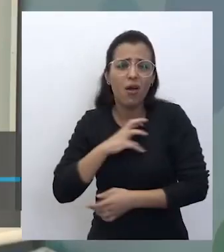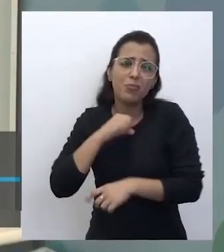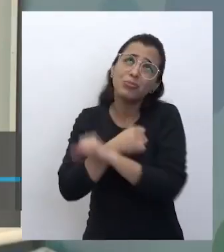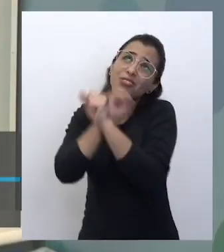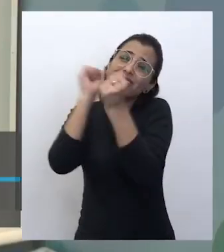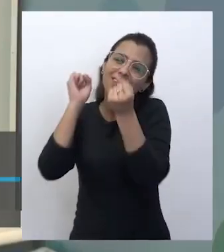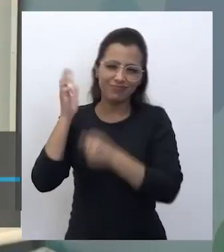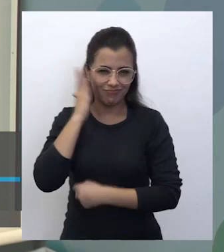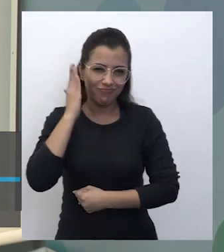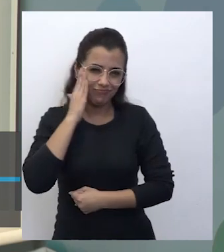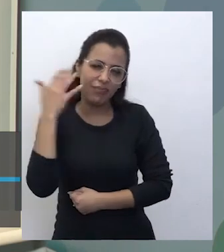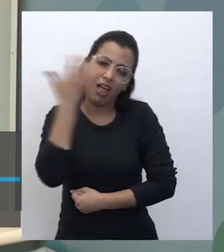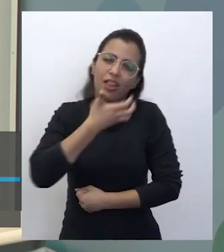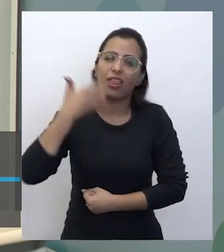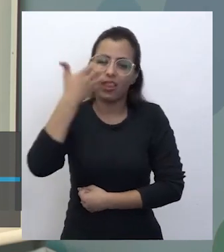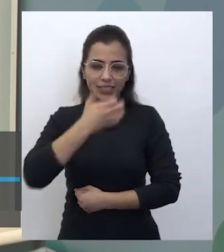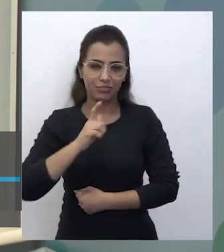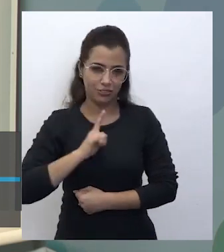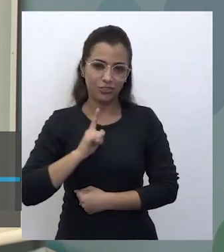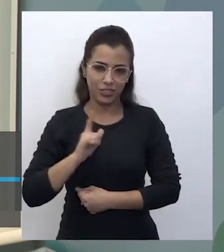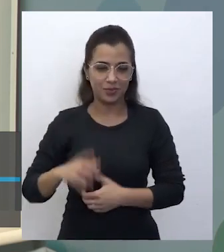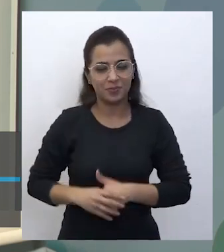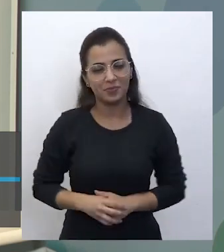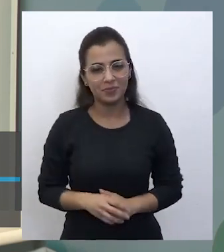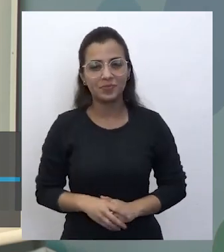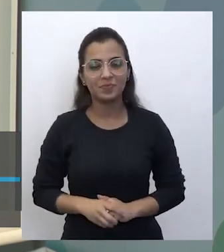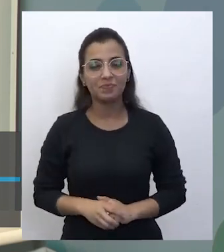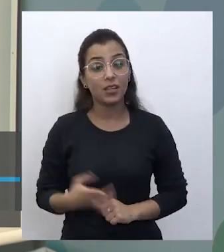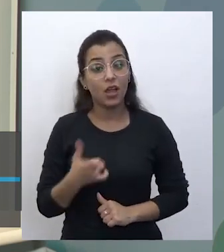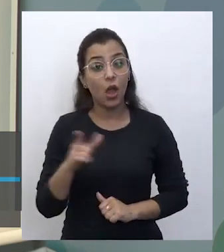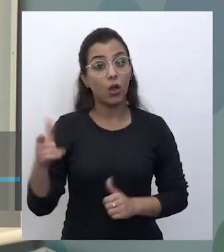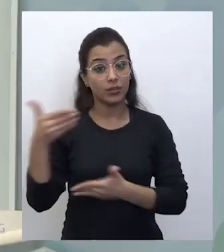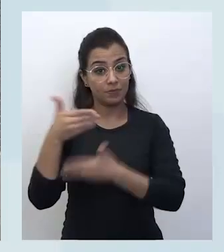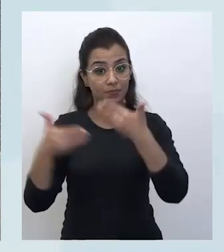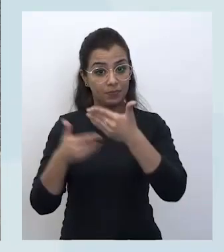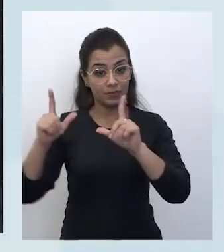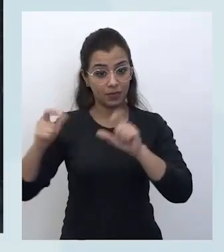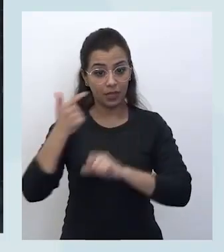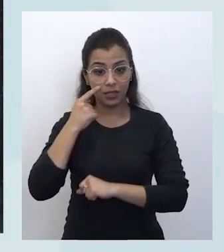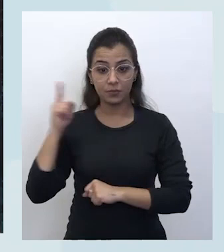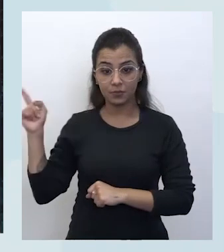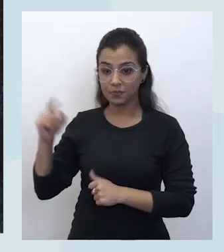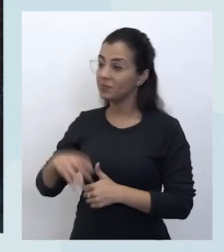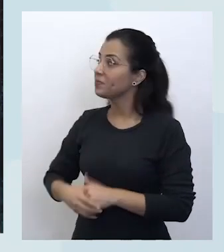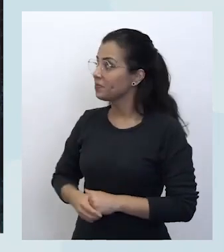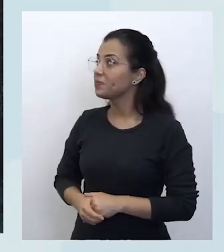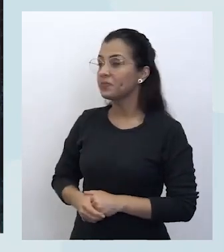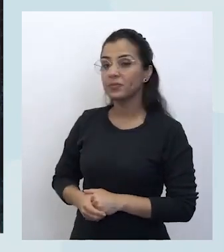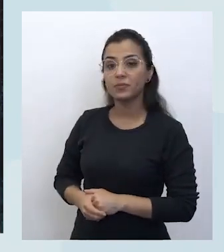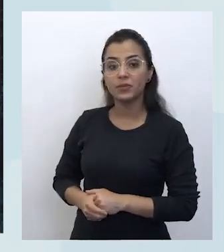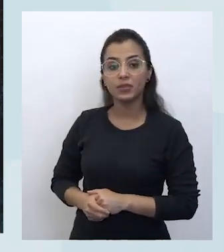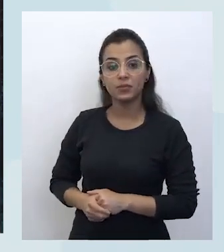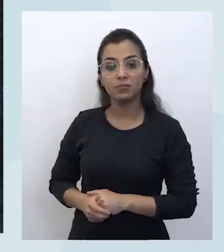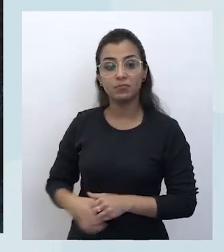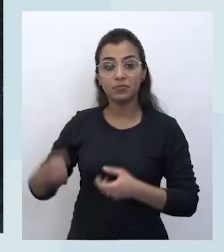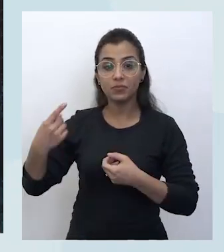deste castelo. Temos na sequência uma outra imagem aqui do interior